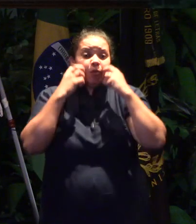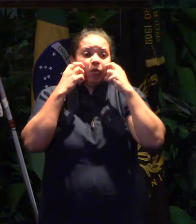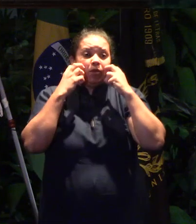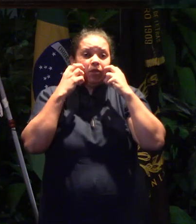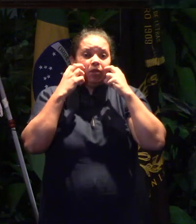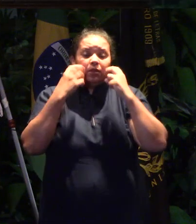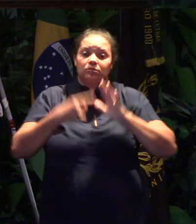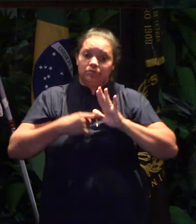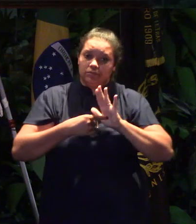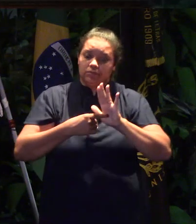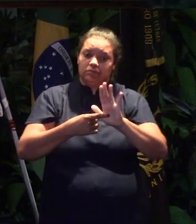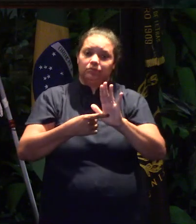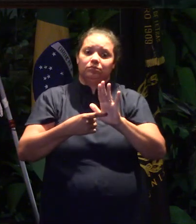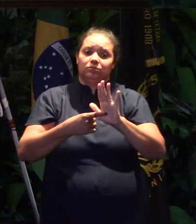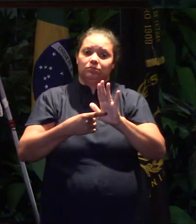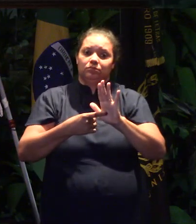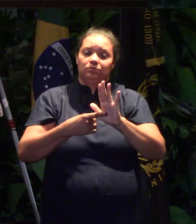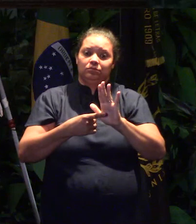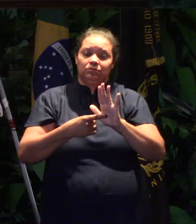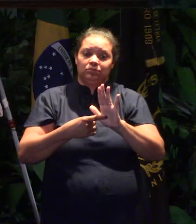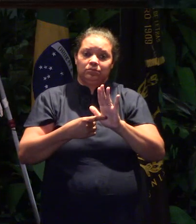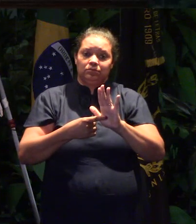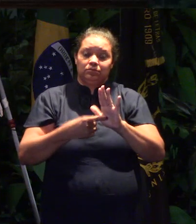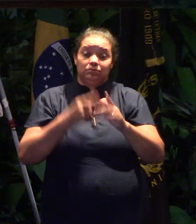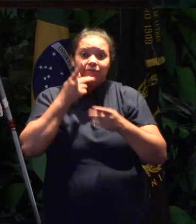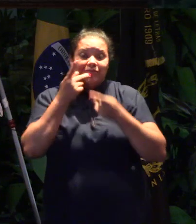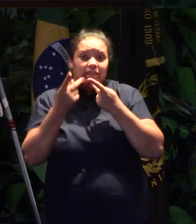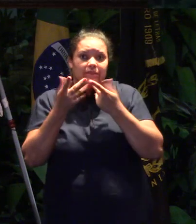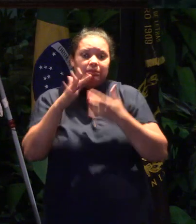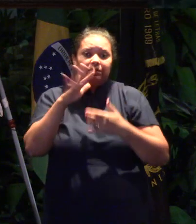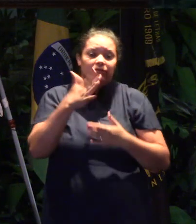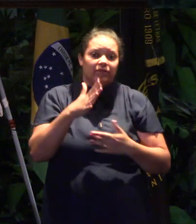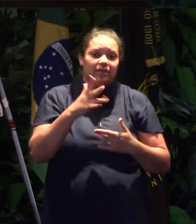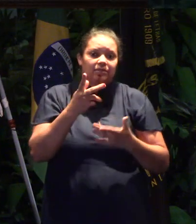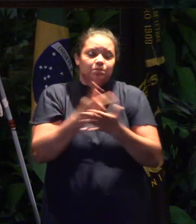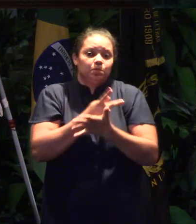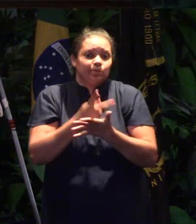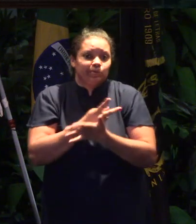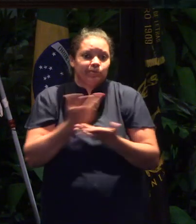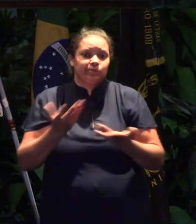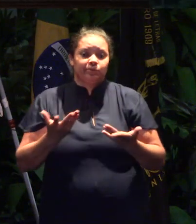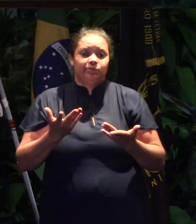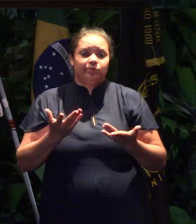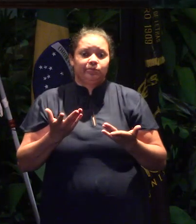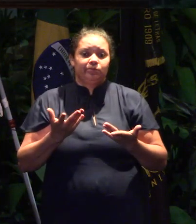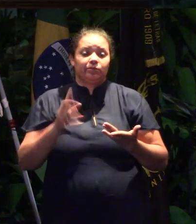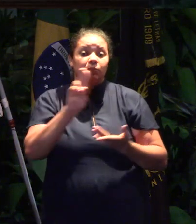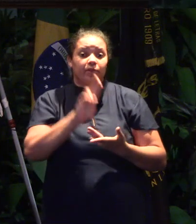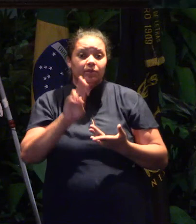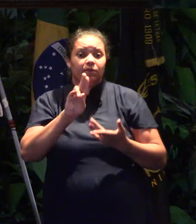de se expressar, né, com medo de estar falando alguma coisa inadequada, com medo de... O que é